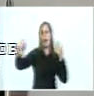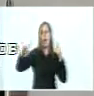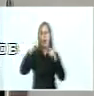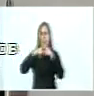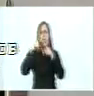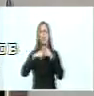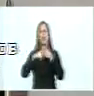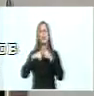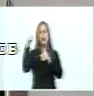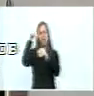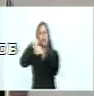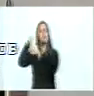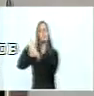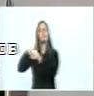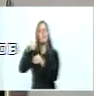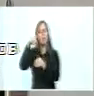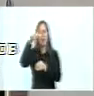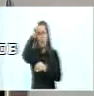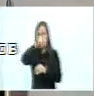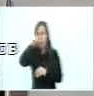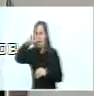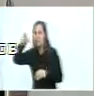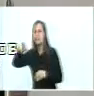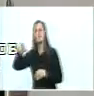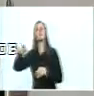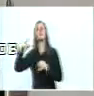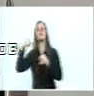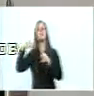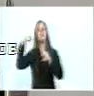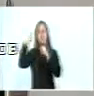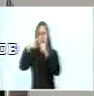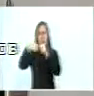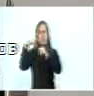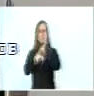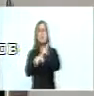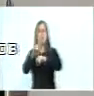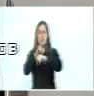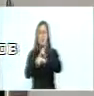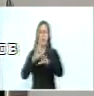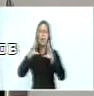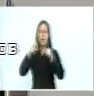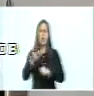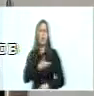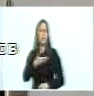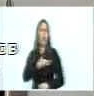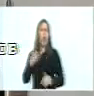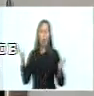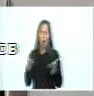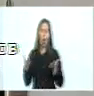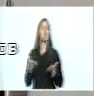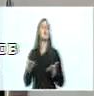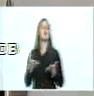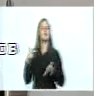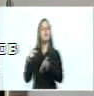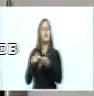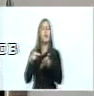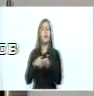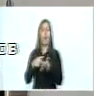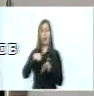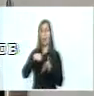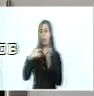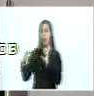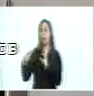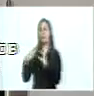quem, os cidadãos de Sozinhos que estão nos assistindo, nos ouvindo, para vocês, da plenária, para os colegas, hoje, sim, eu sou a atual